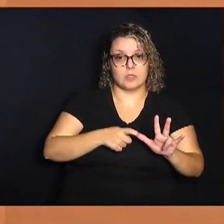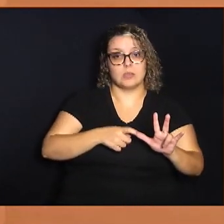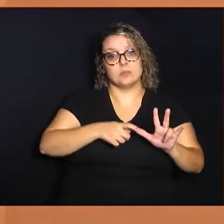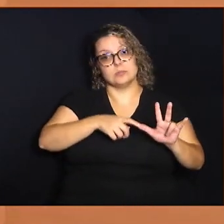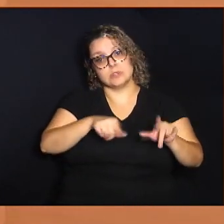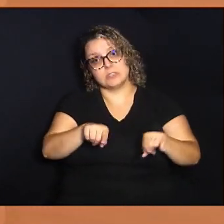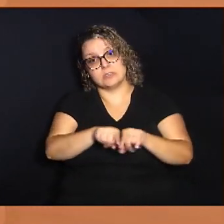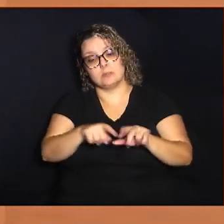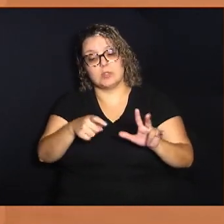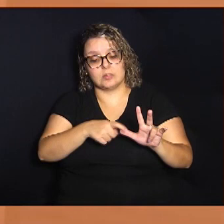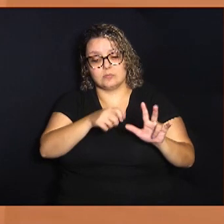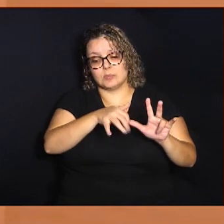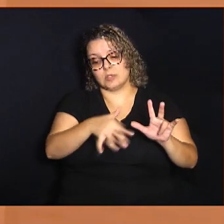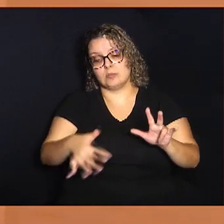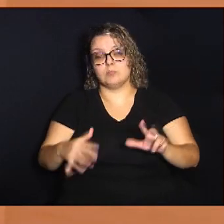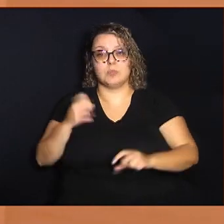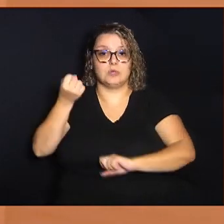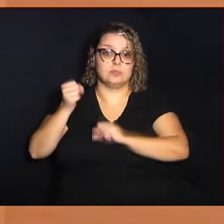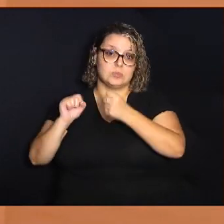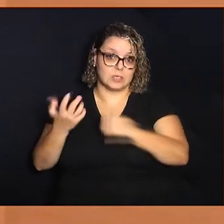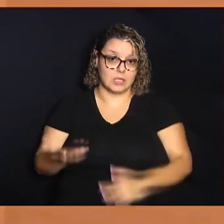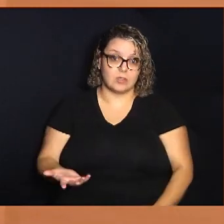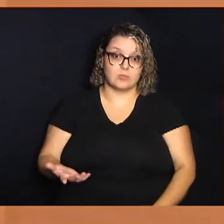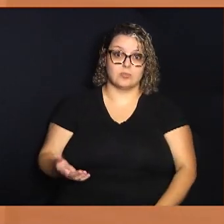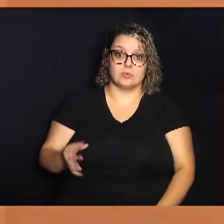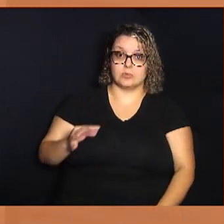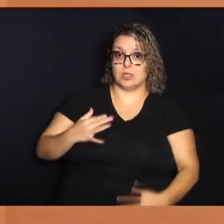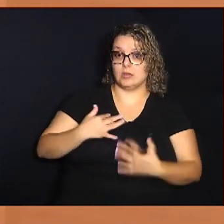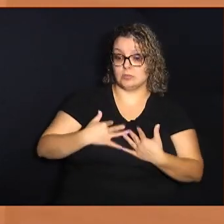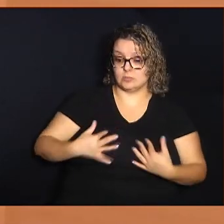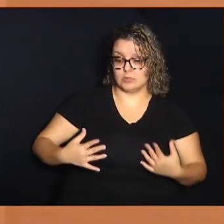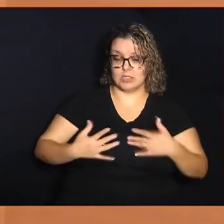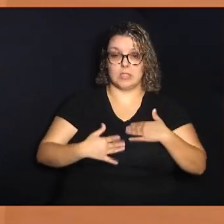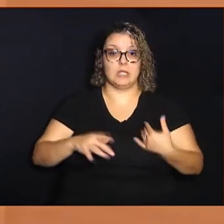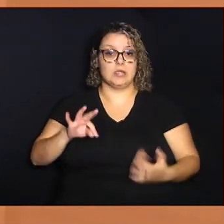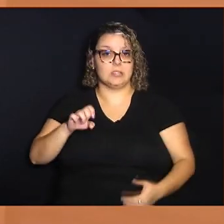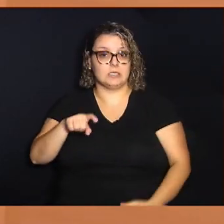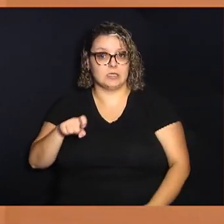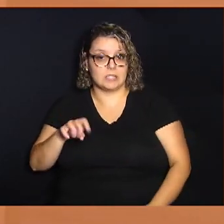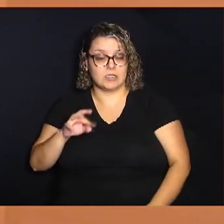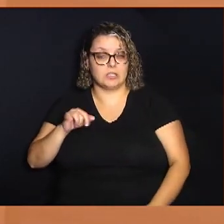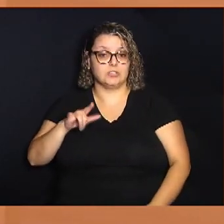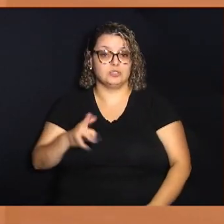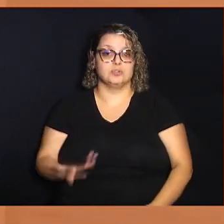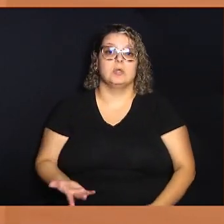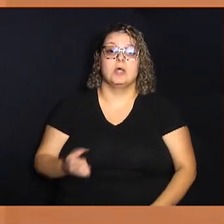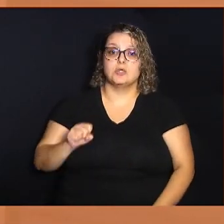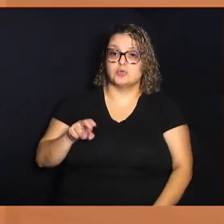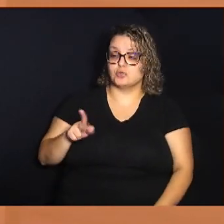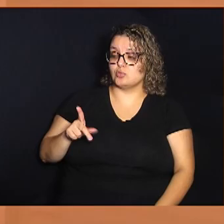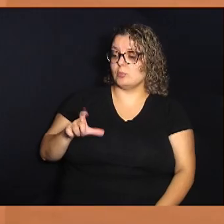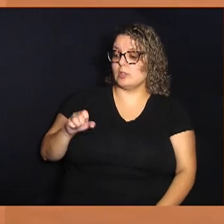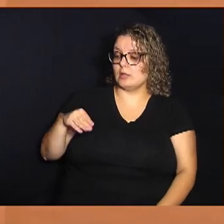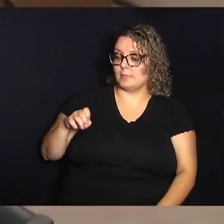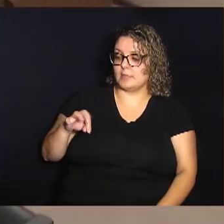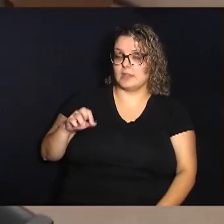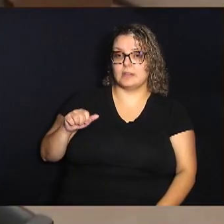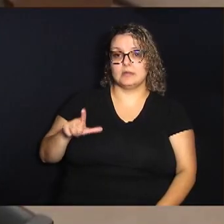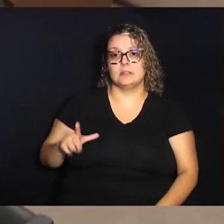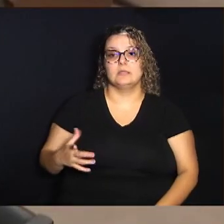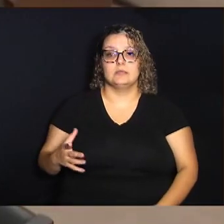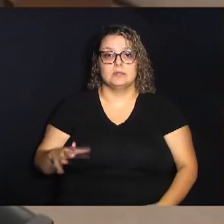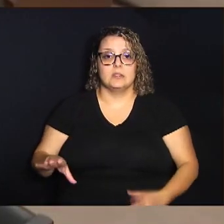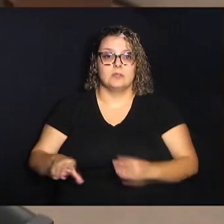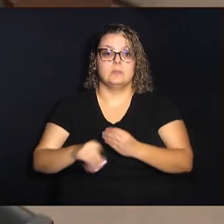Industrial, então também vê, né, na questão têxtil, tem suplementação alimentar que é feito com relação a veganos.